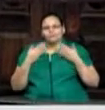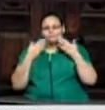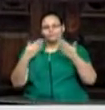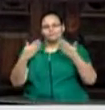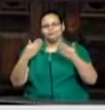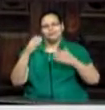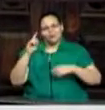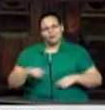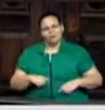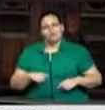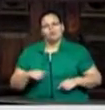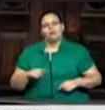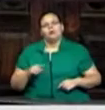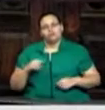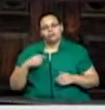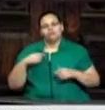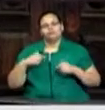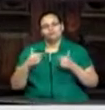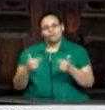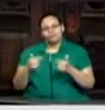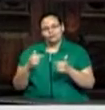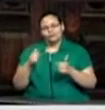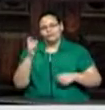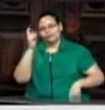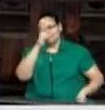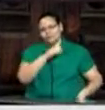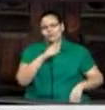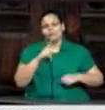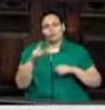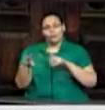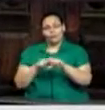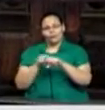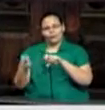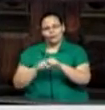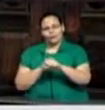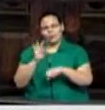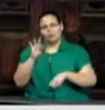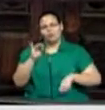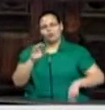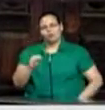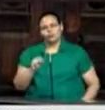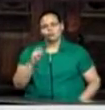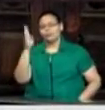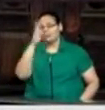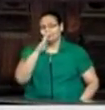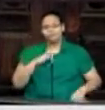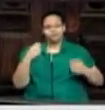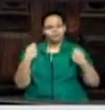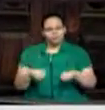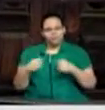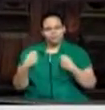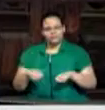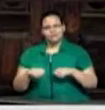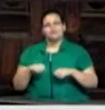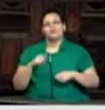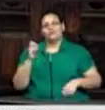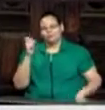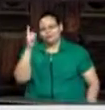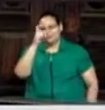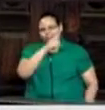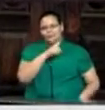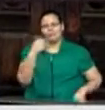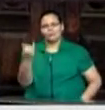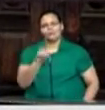desafio e a importância de formar técnicos. O Brasil precisa encarar o desafio e